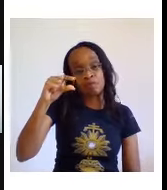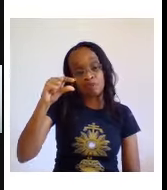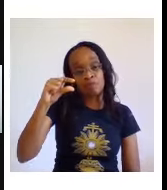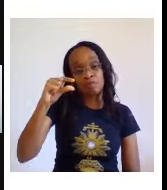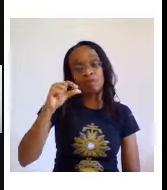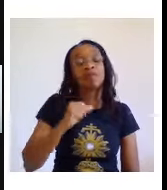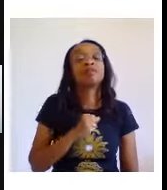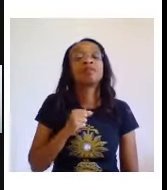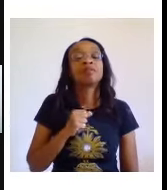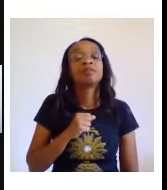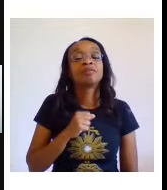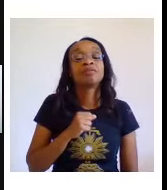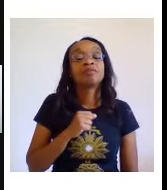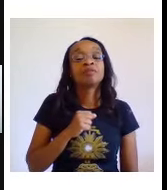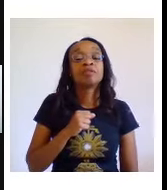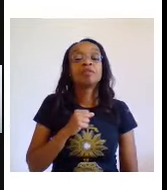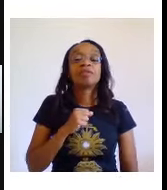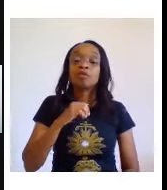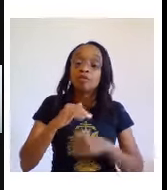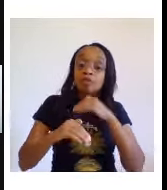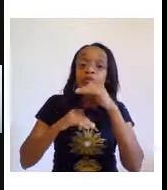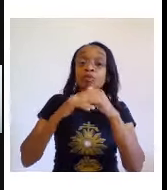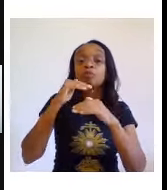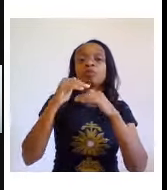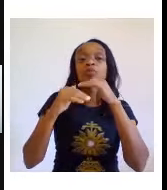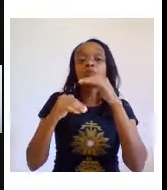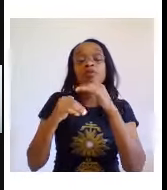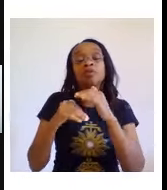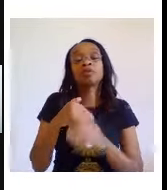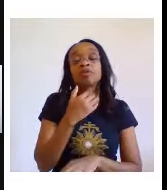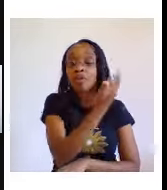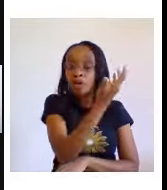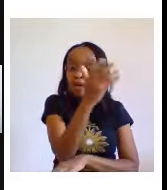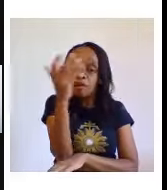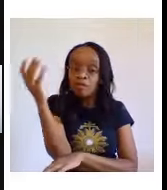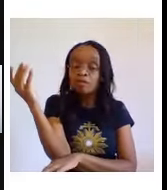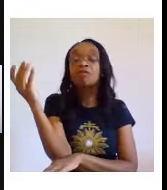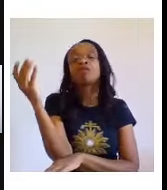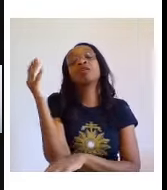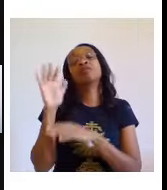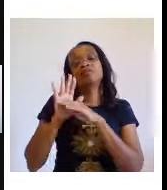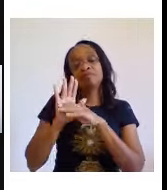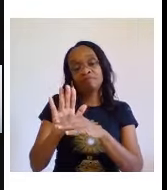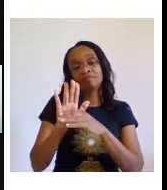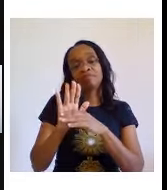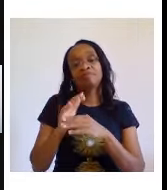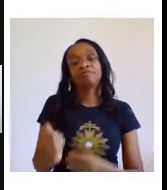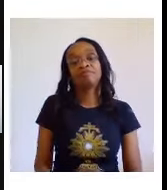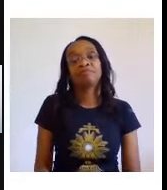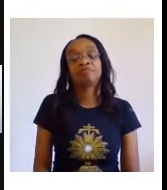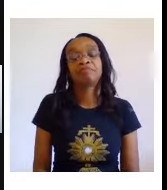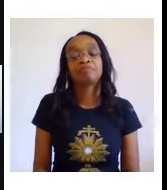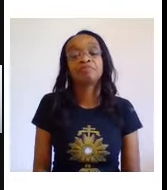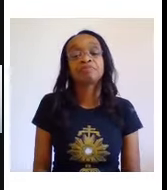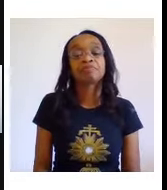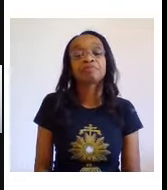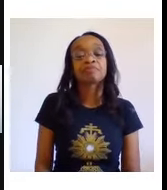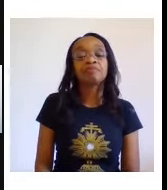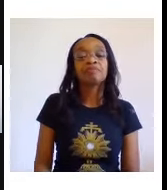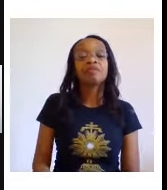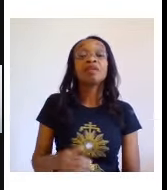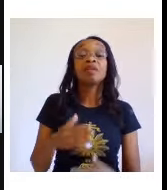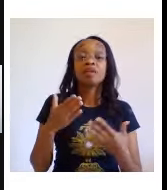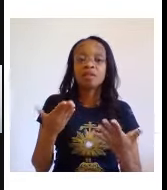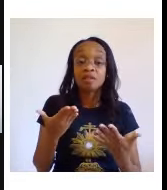dos gases de efeito estufa do processo natural da floresta, que é a remoção natural. E aí entra agora, né,